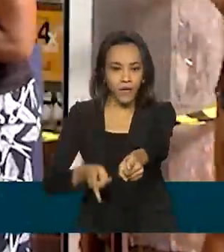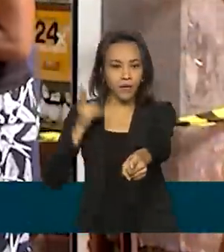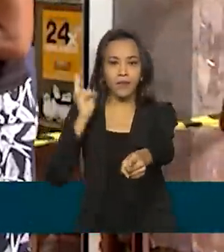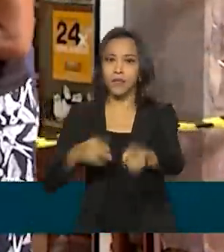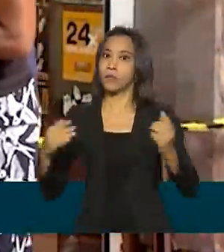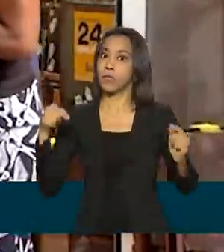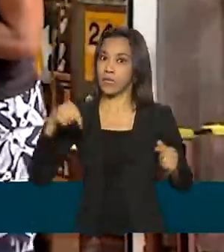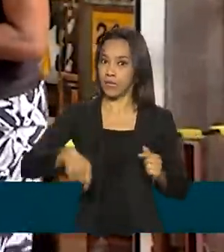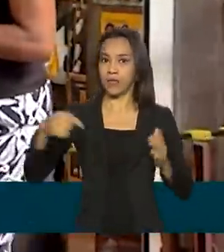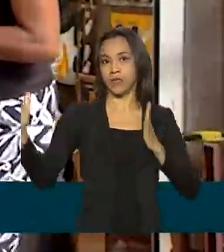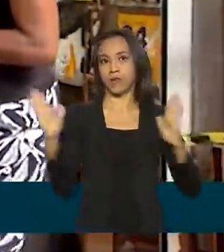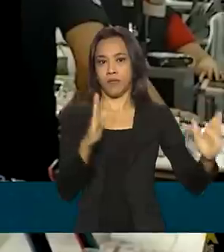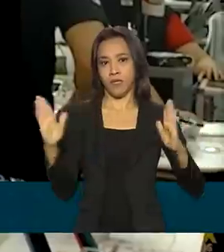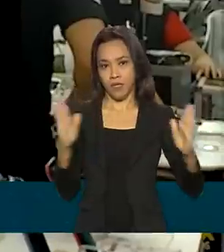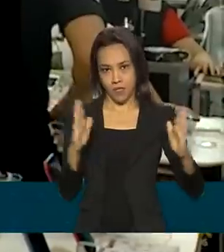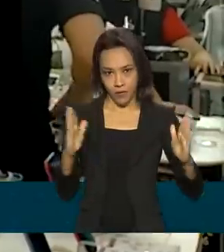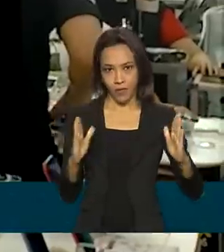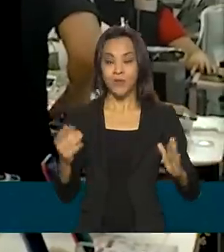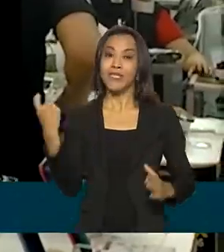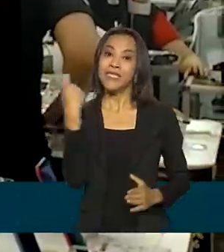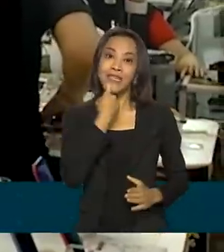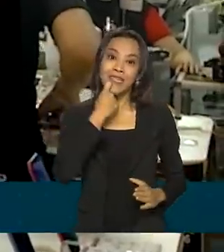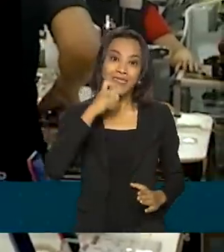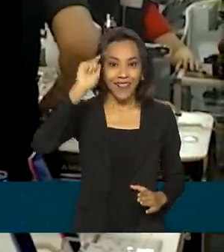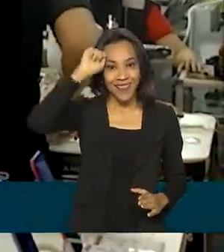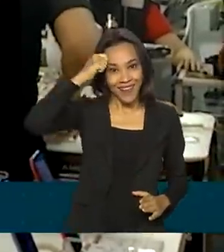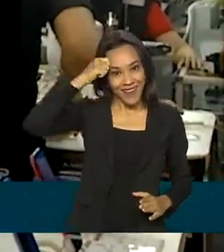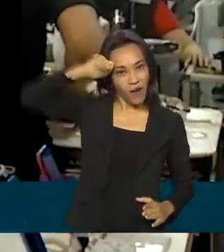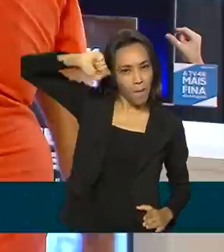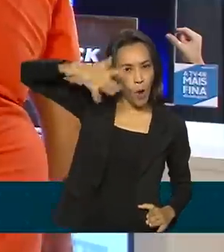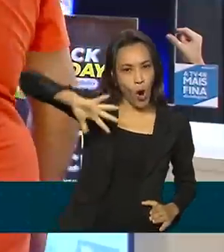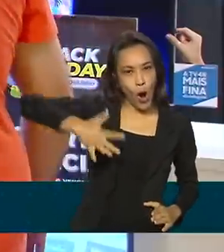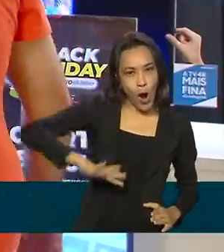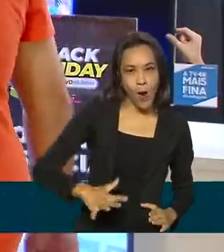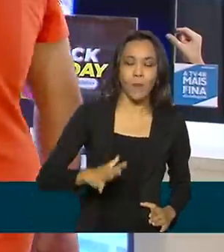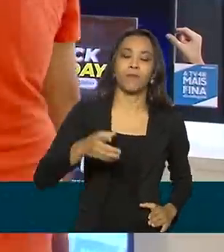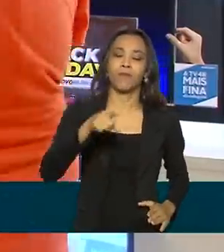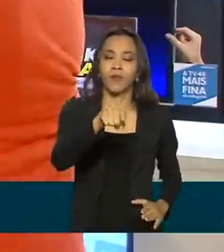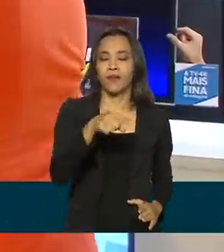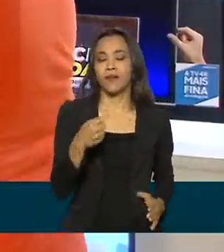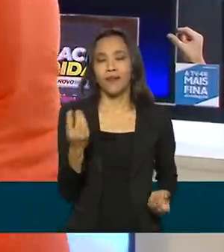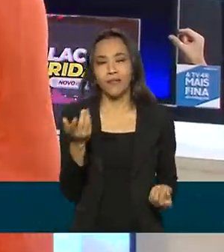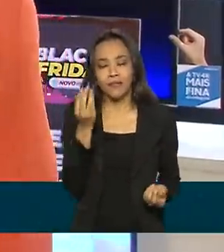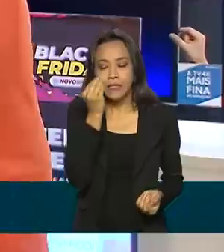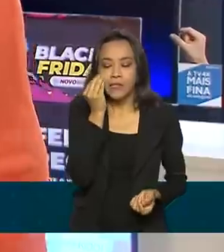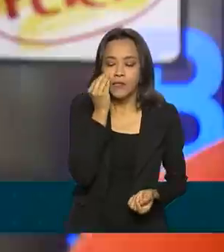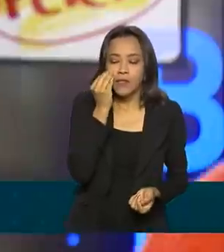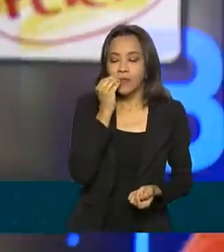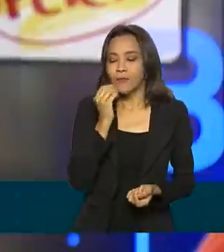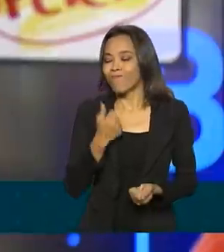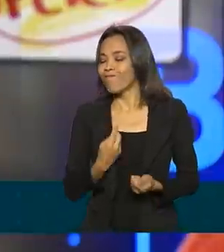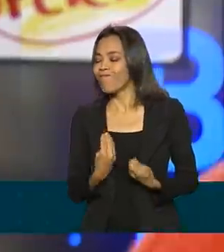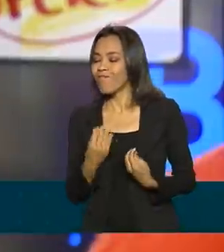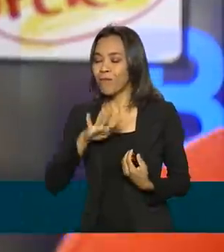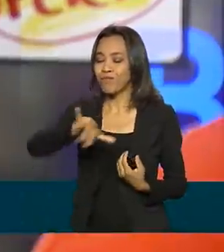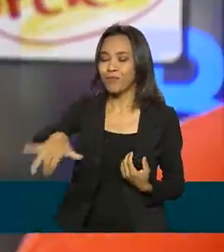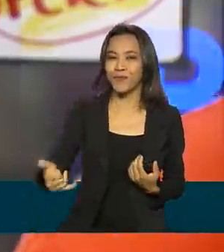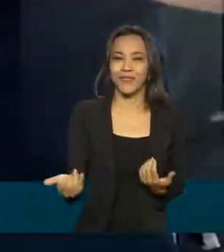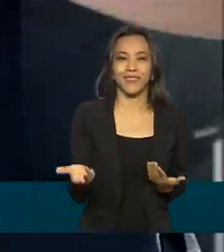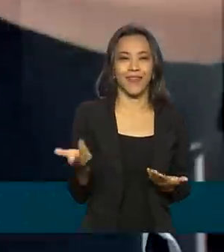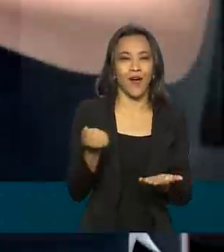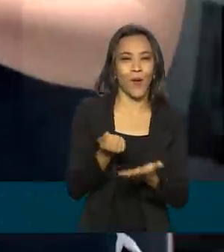nessa época do ano é a black friday e cabra nós fica difícil fugir da Tentação de aproveitar as ofertas